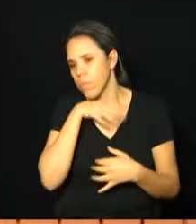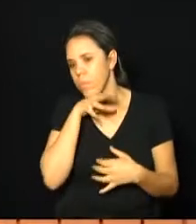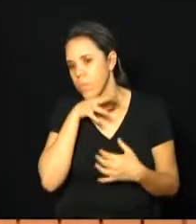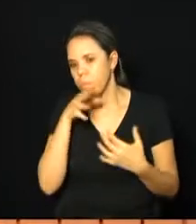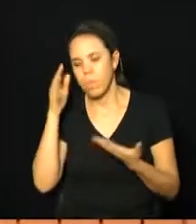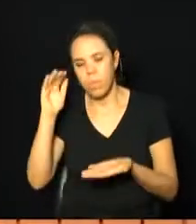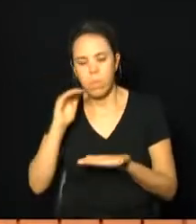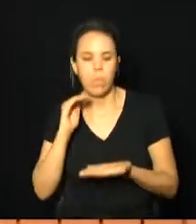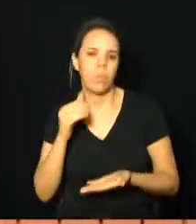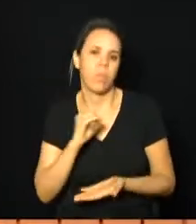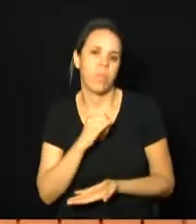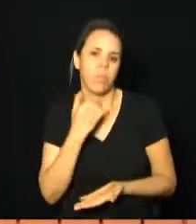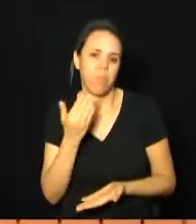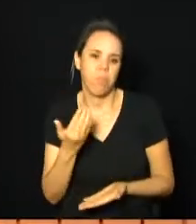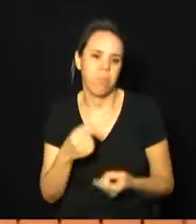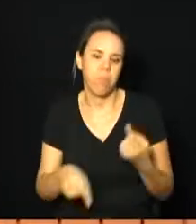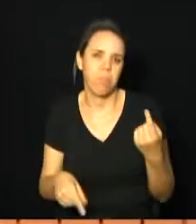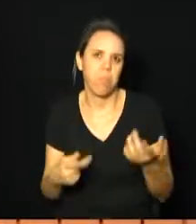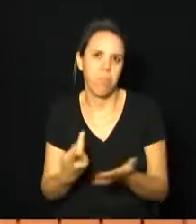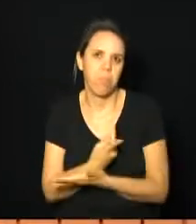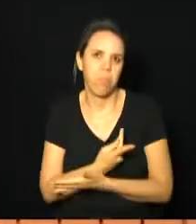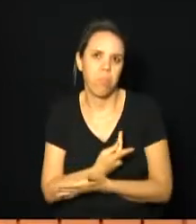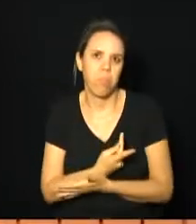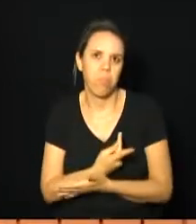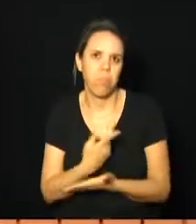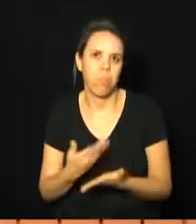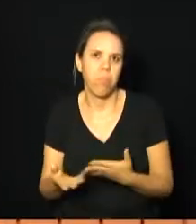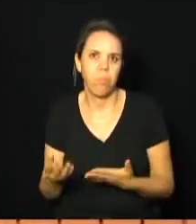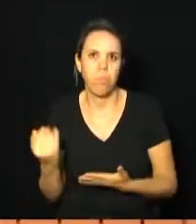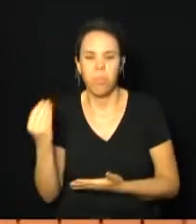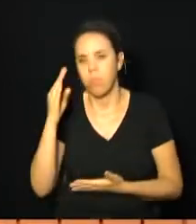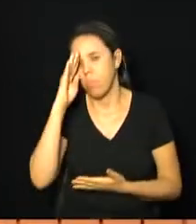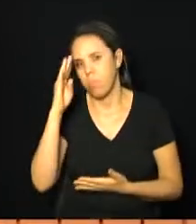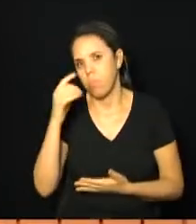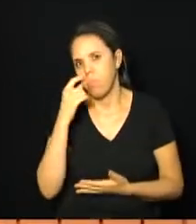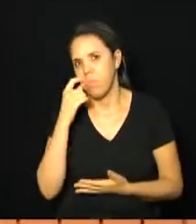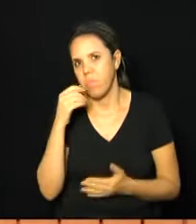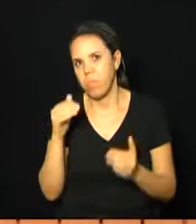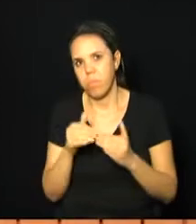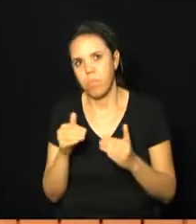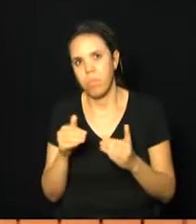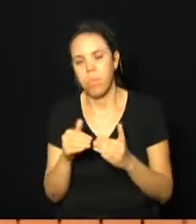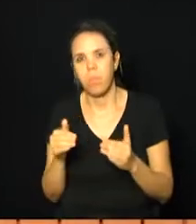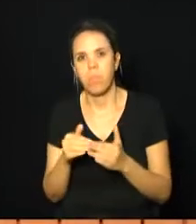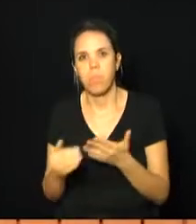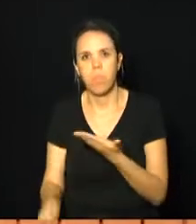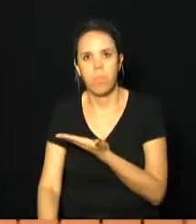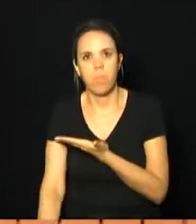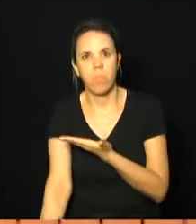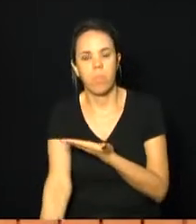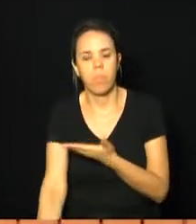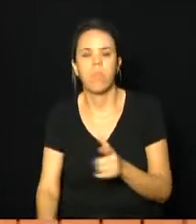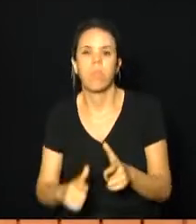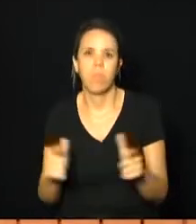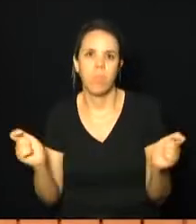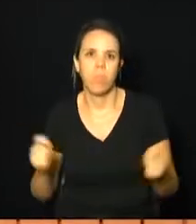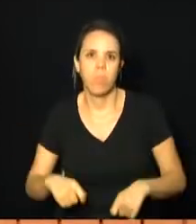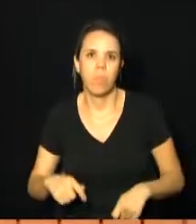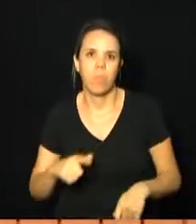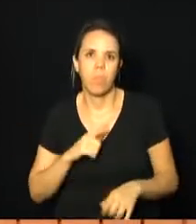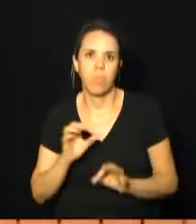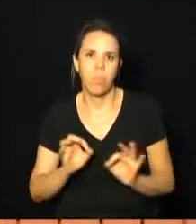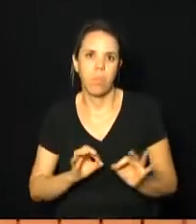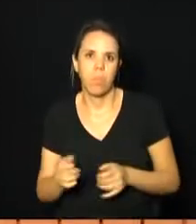bichinho e tudo mais, senão ela perde a essência, né? Então, concordo. Pode ter um crescimento? Sim, desde que